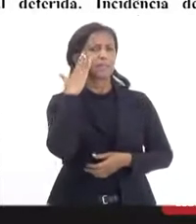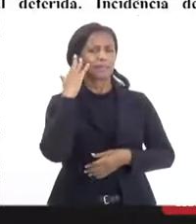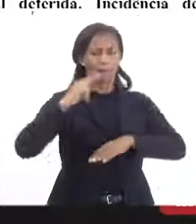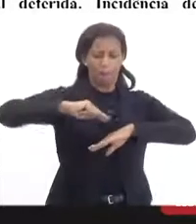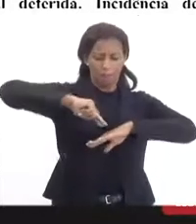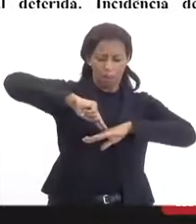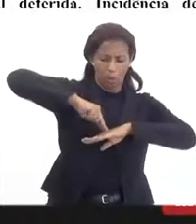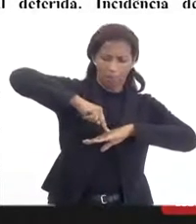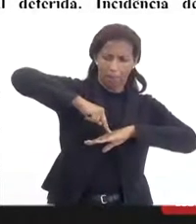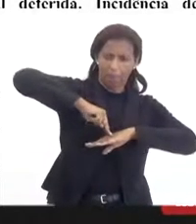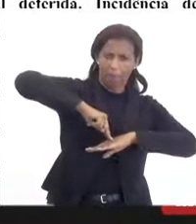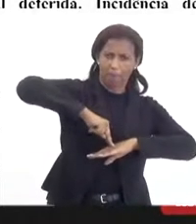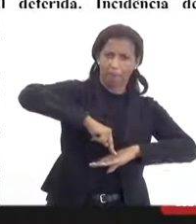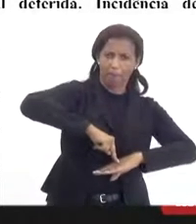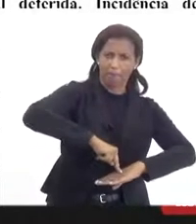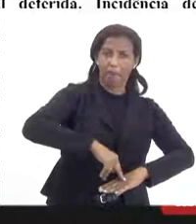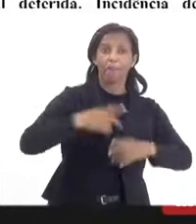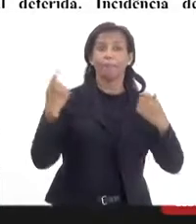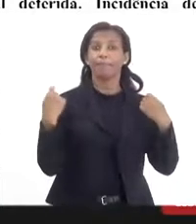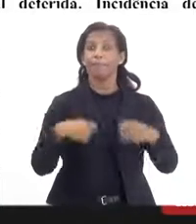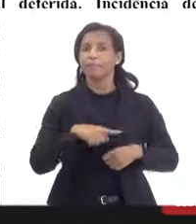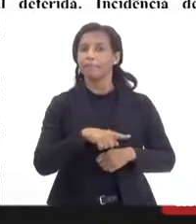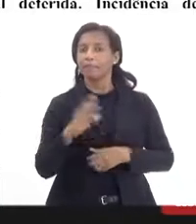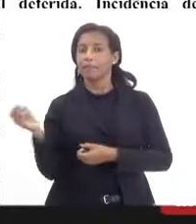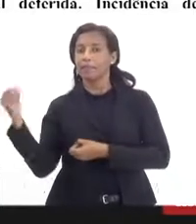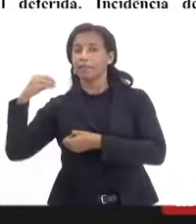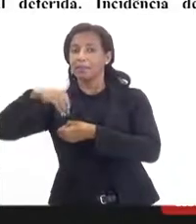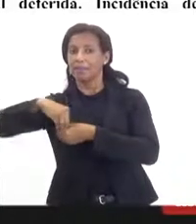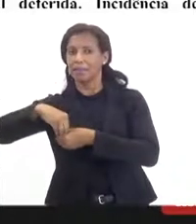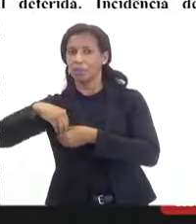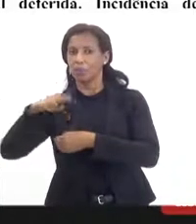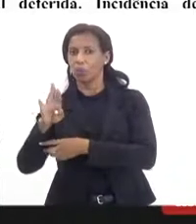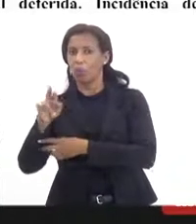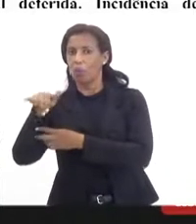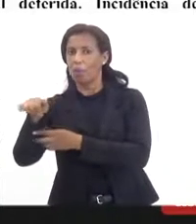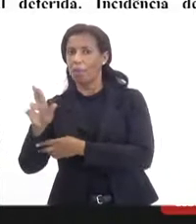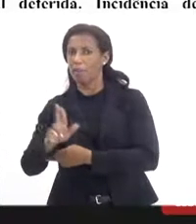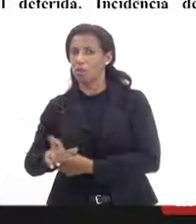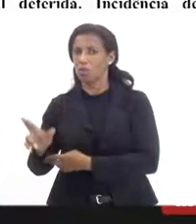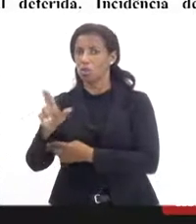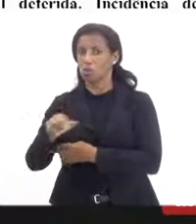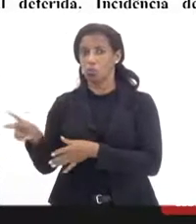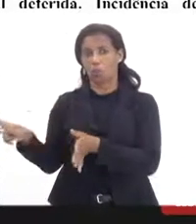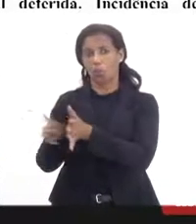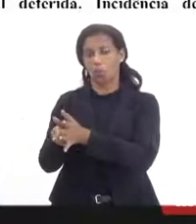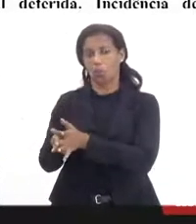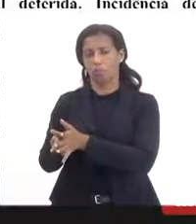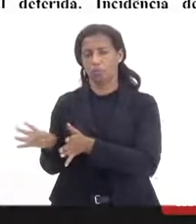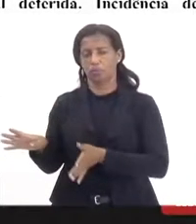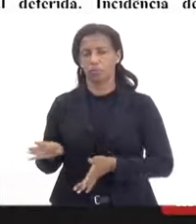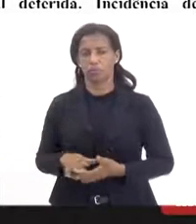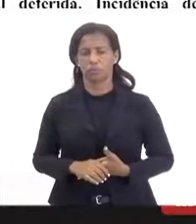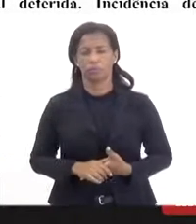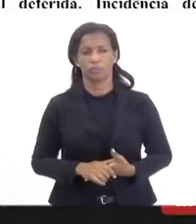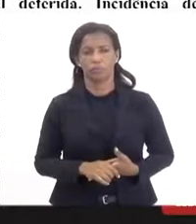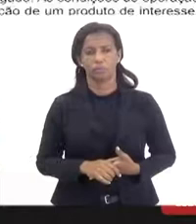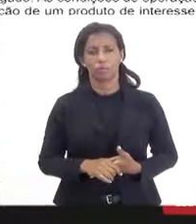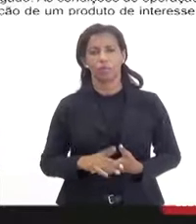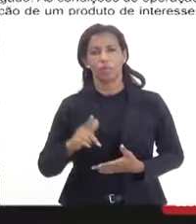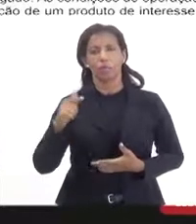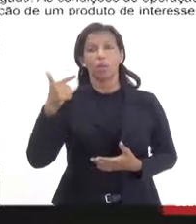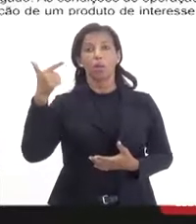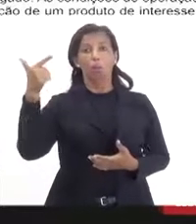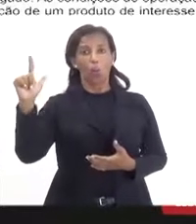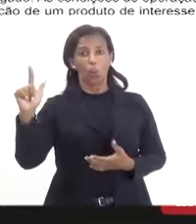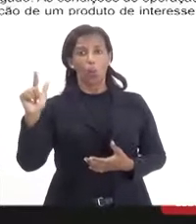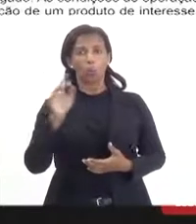de perfuração deveria ser enquadrado como bens de uso e consumo, tá bom? Nós temos uma outra